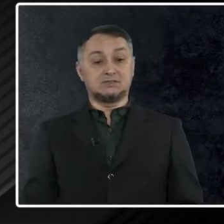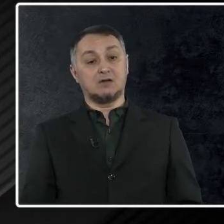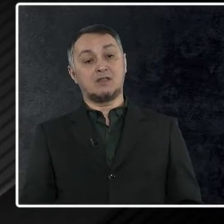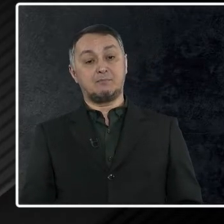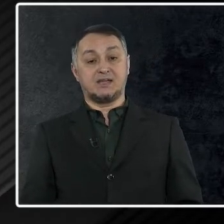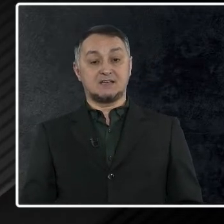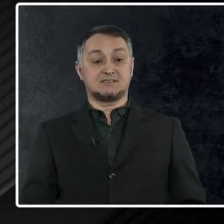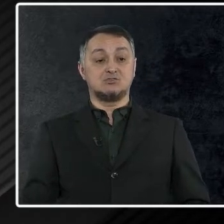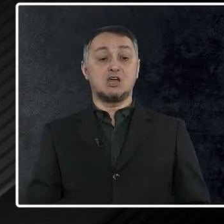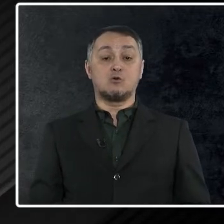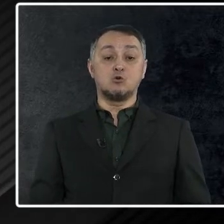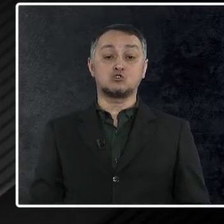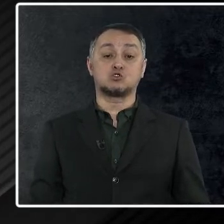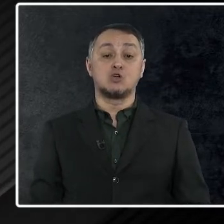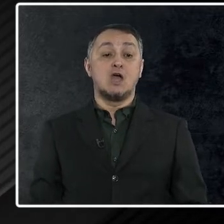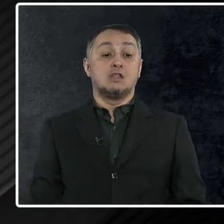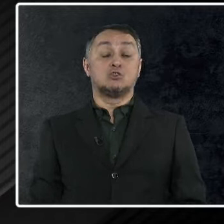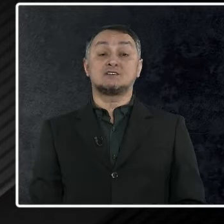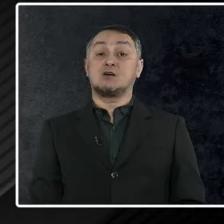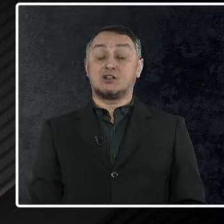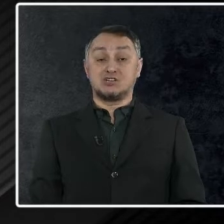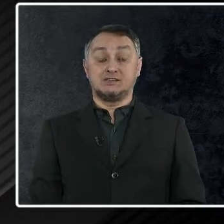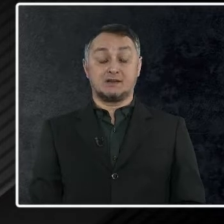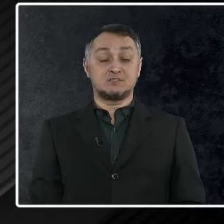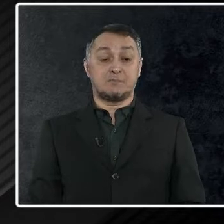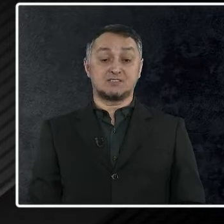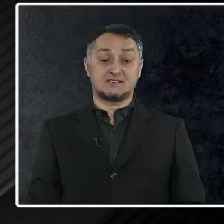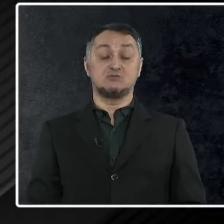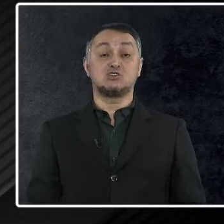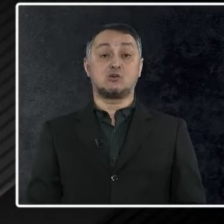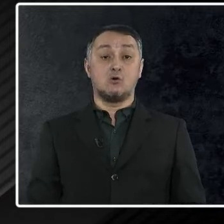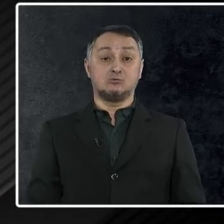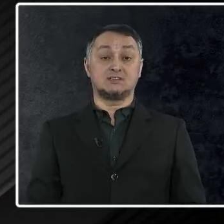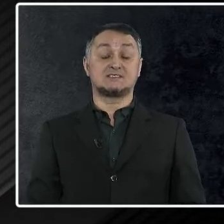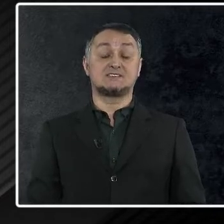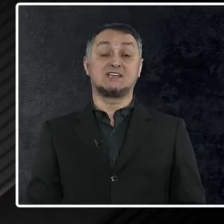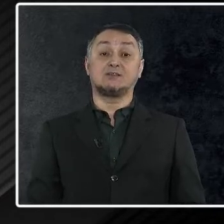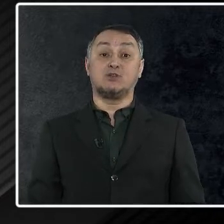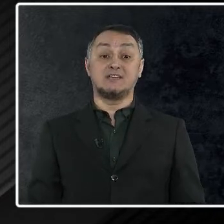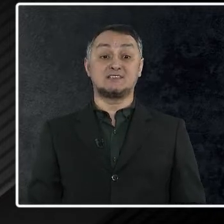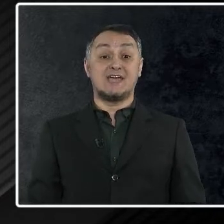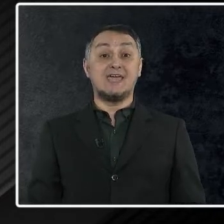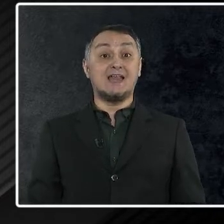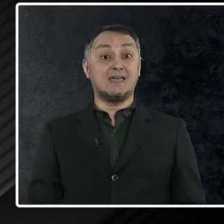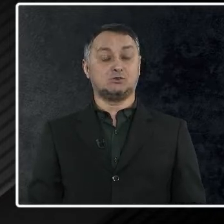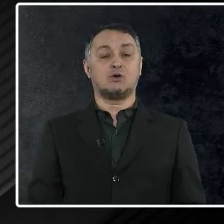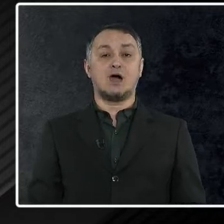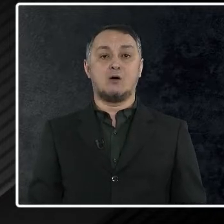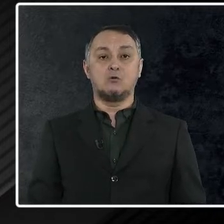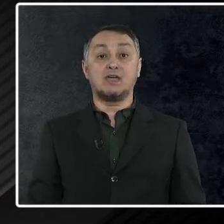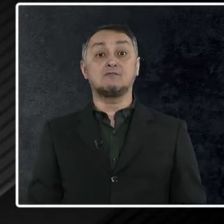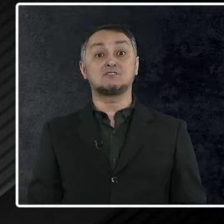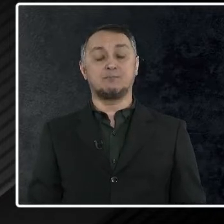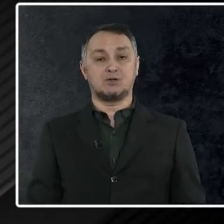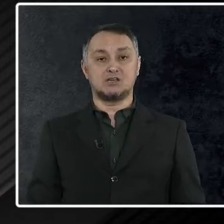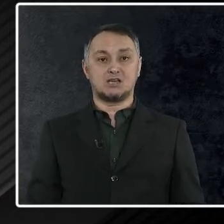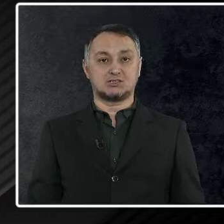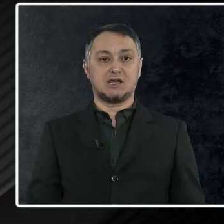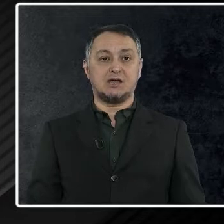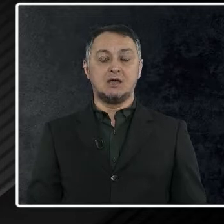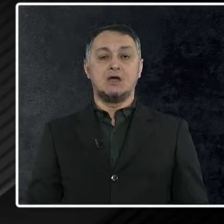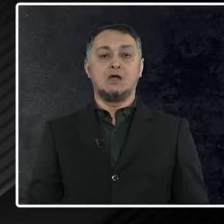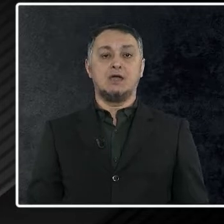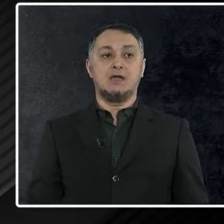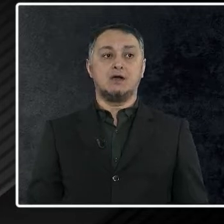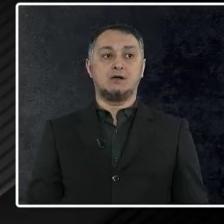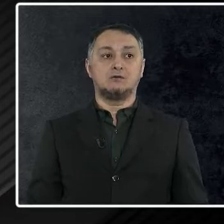Prosseguindo então na aplicação de recursos, nós agora já entramos na prestação de contas de natureza eleitoral. O que você pode